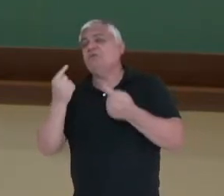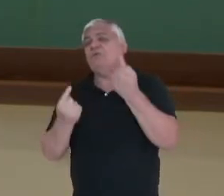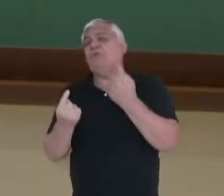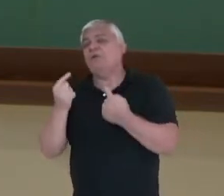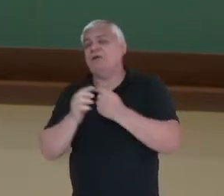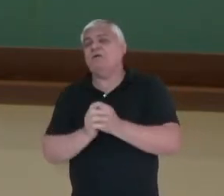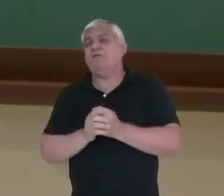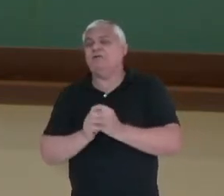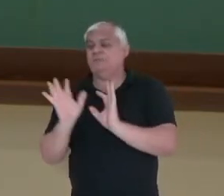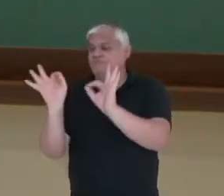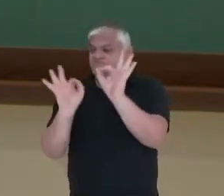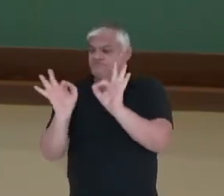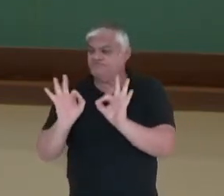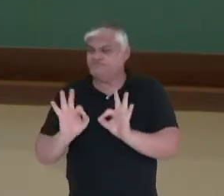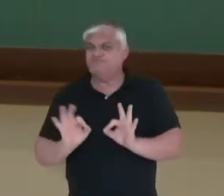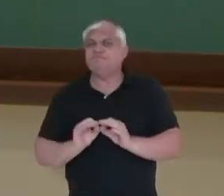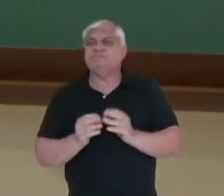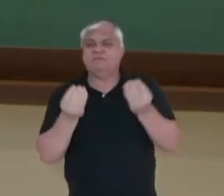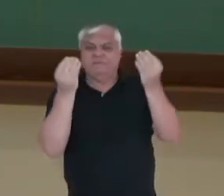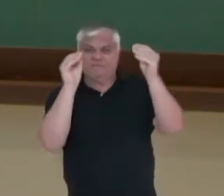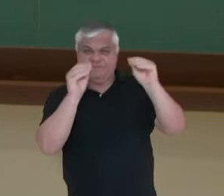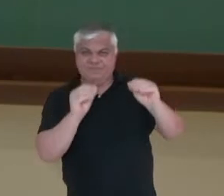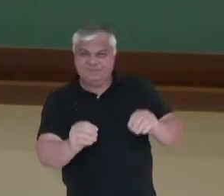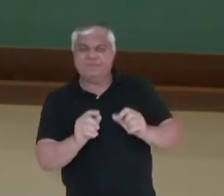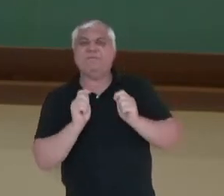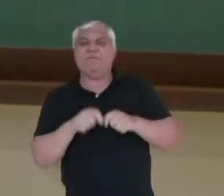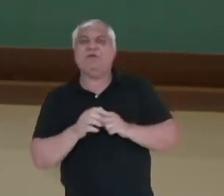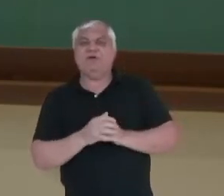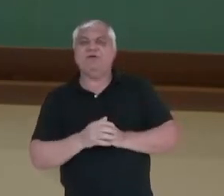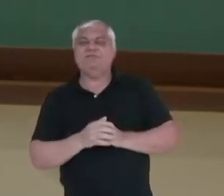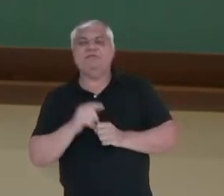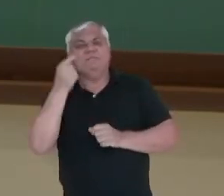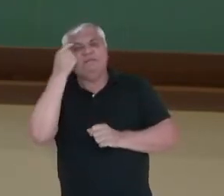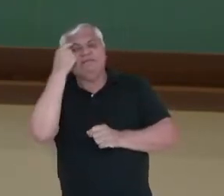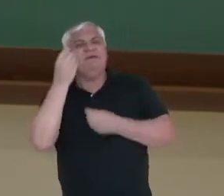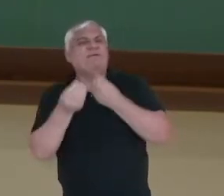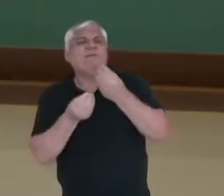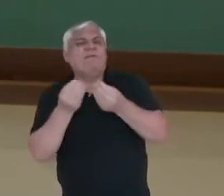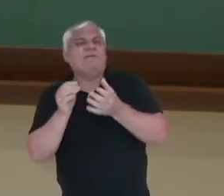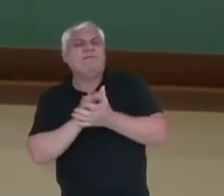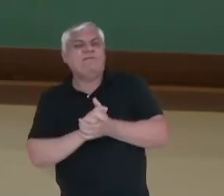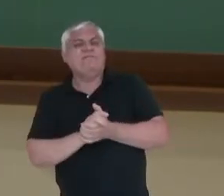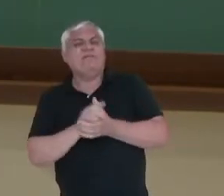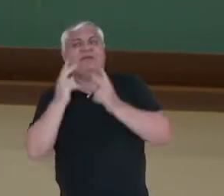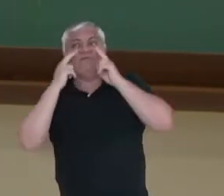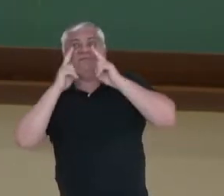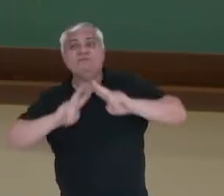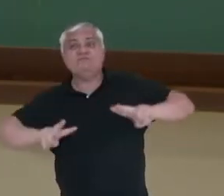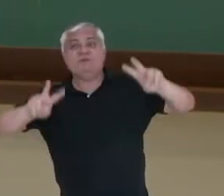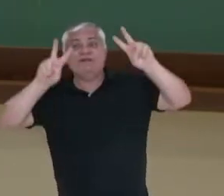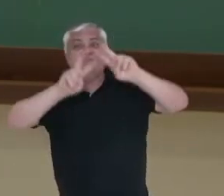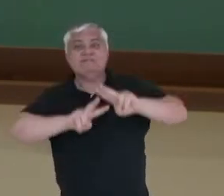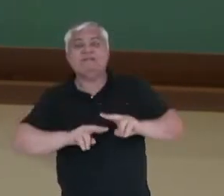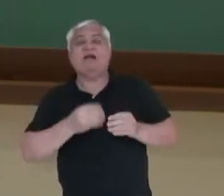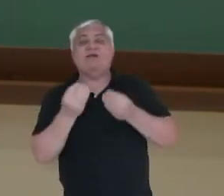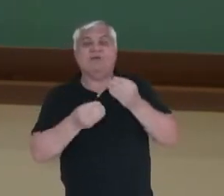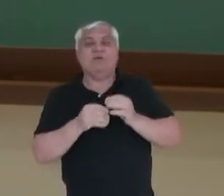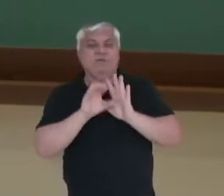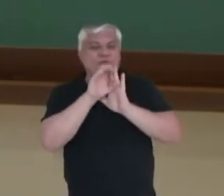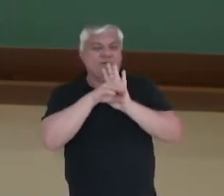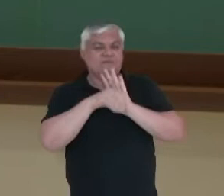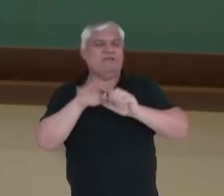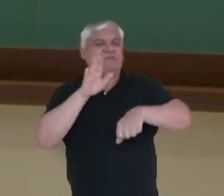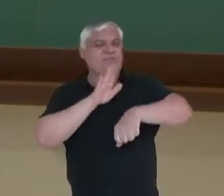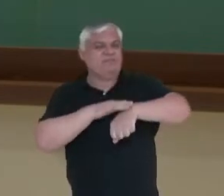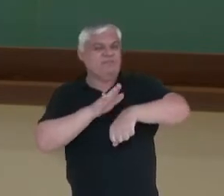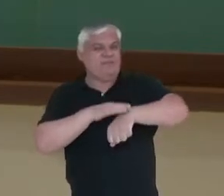Vocês podem até fazer no quadro, na sala de aula, esse mapa mental. É legal para visualizar melhor esses conceitos. Vou dar um tempinho